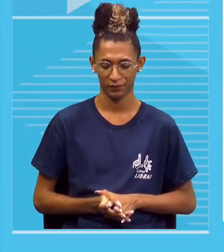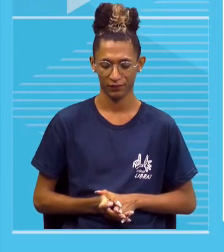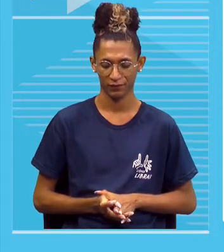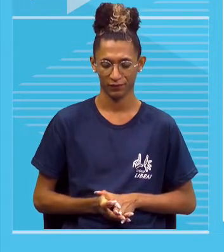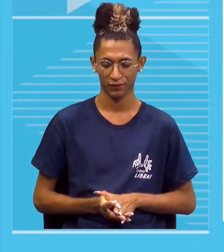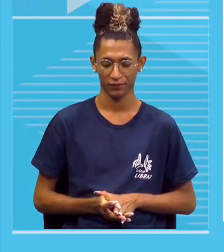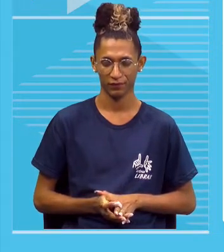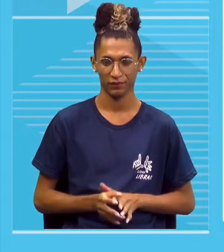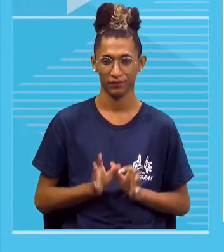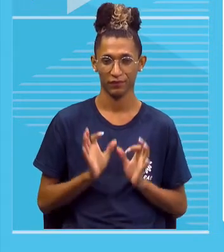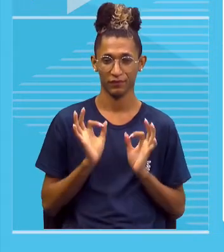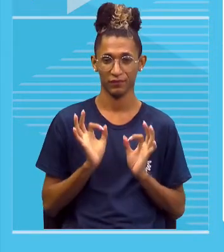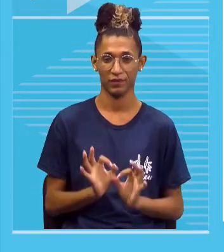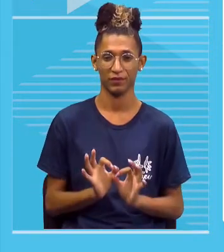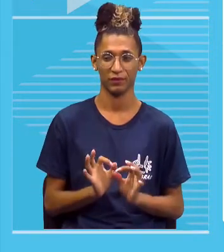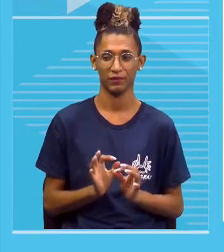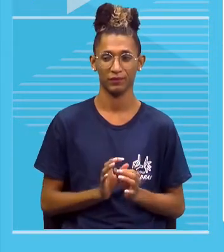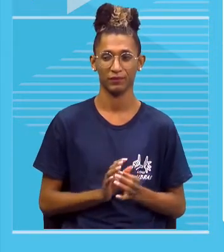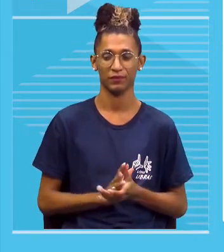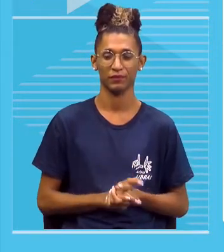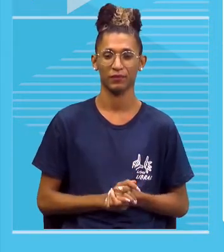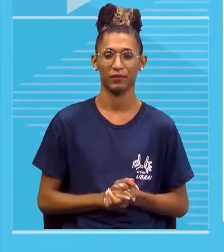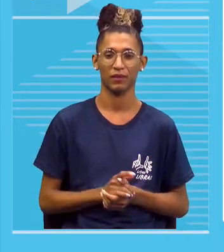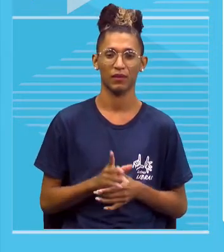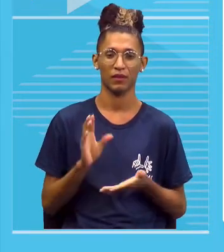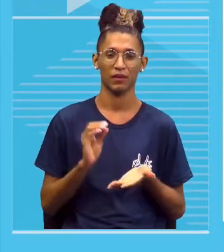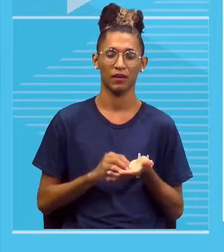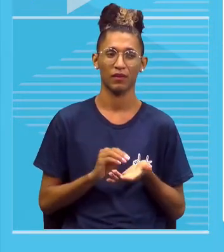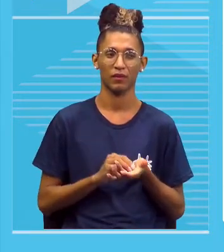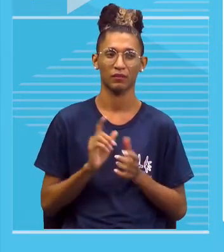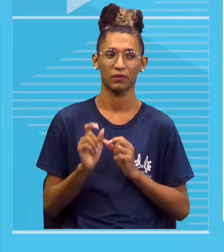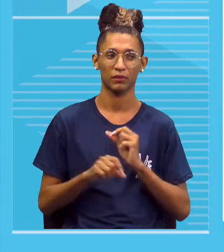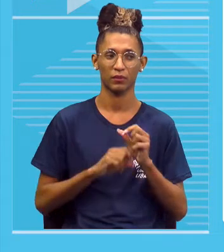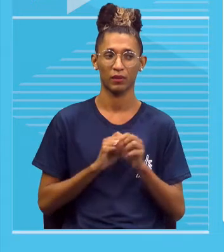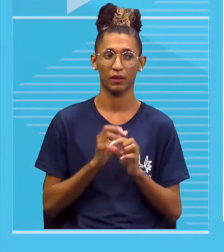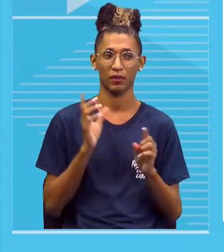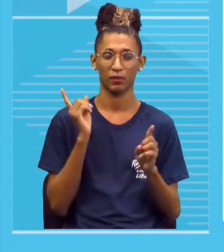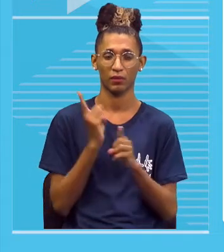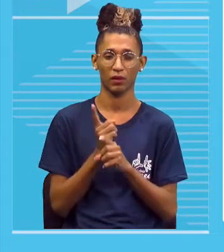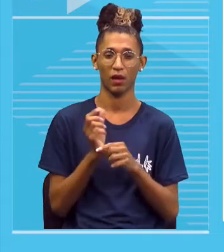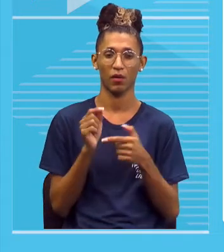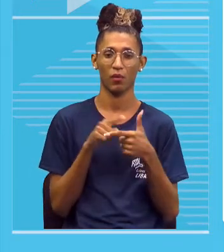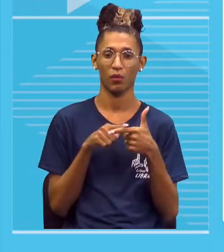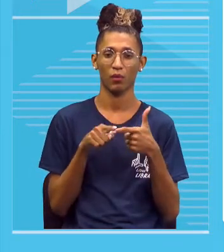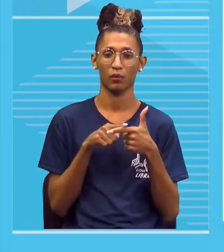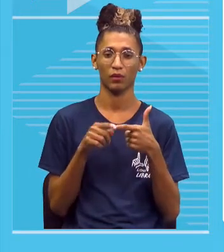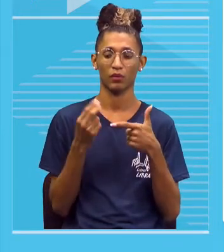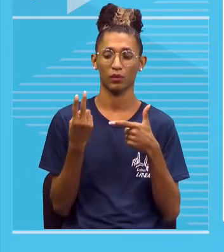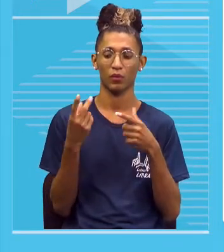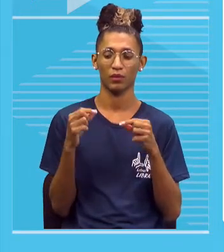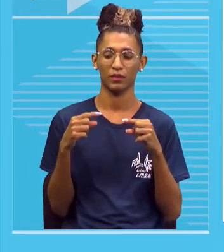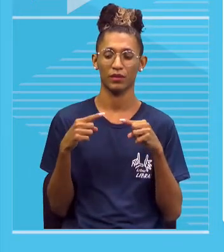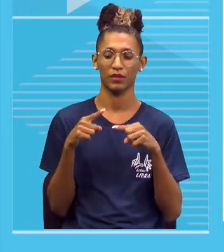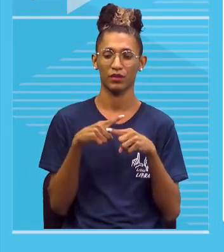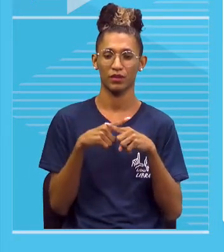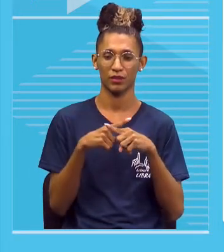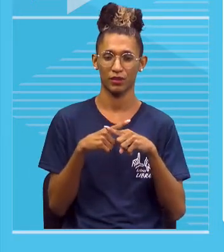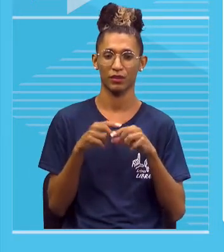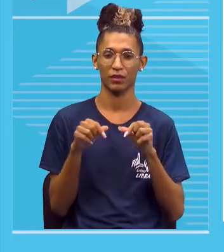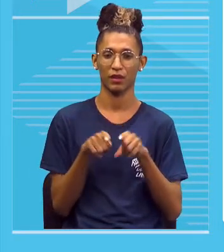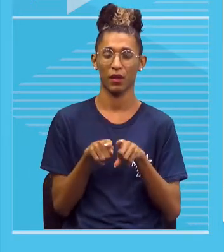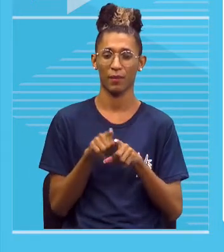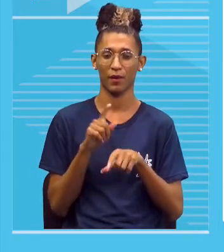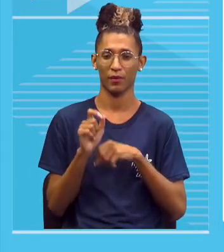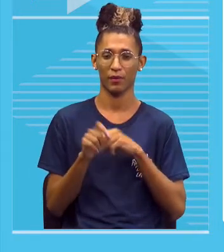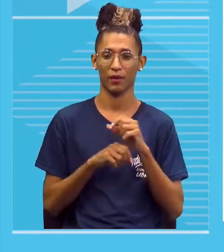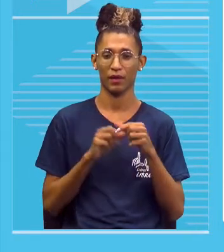só de boa na lagoa tá faltando ainda o cosseno de 2x e à tangente de